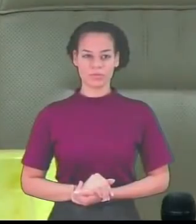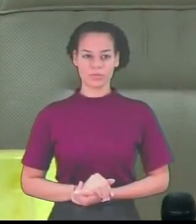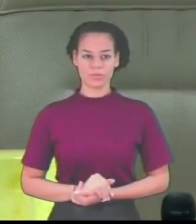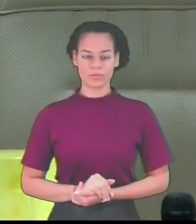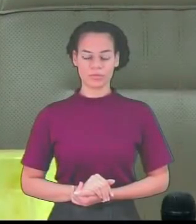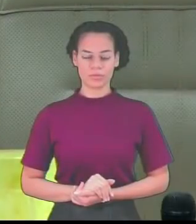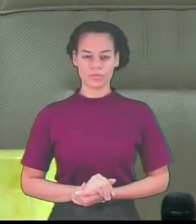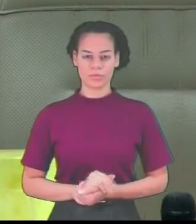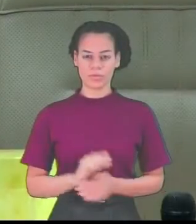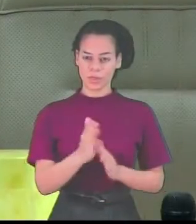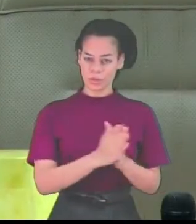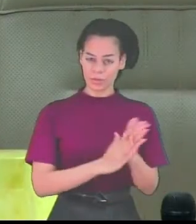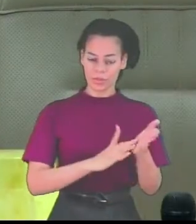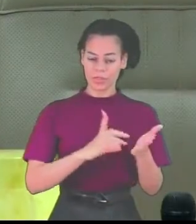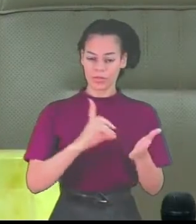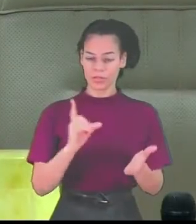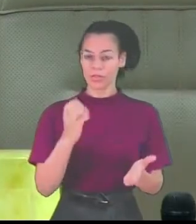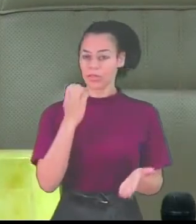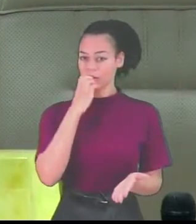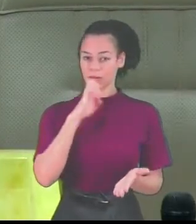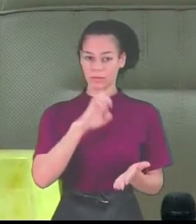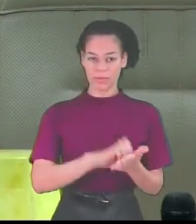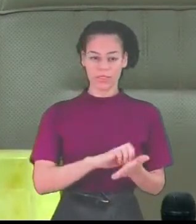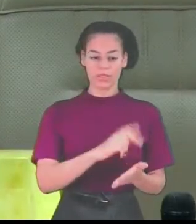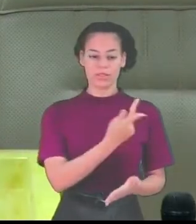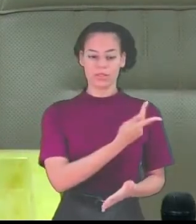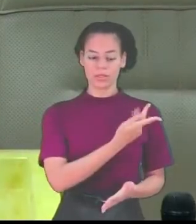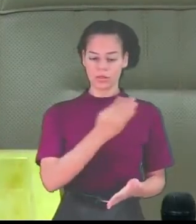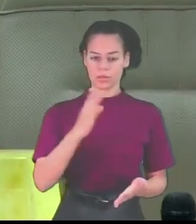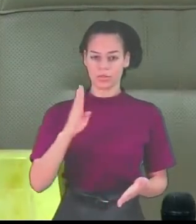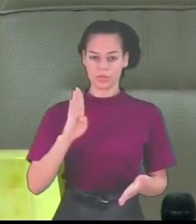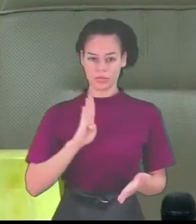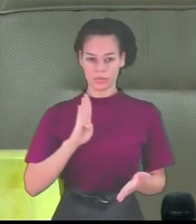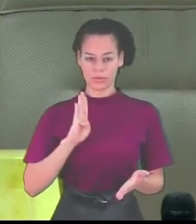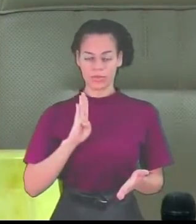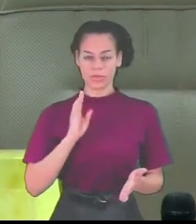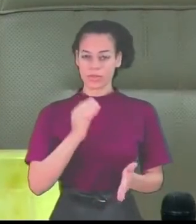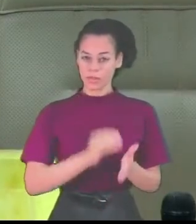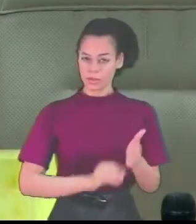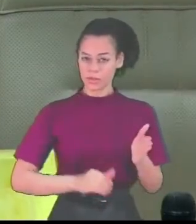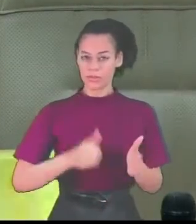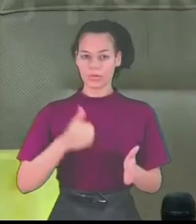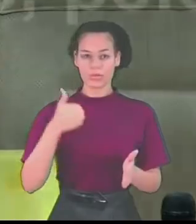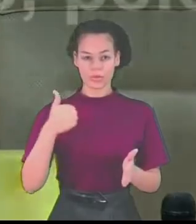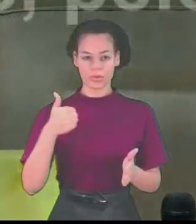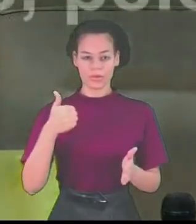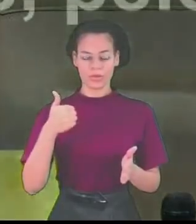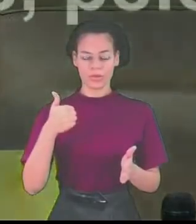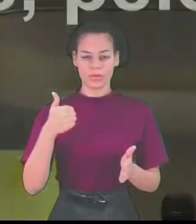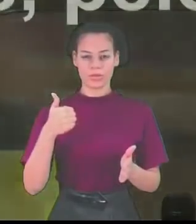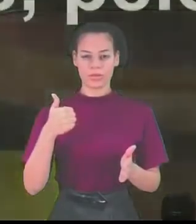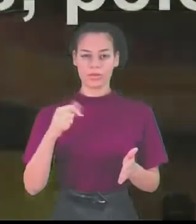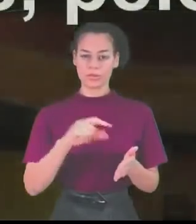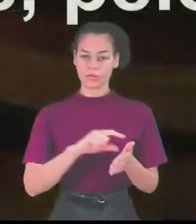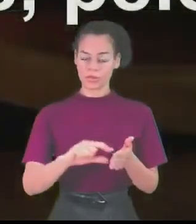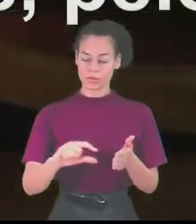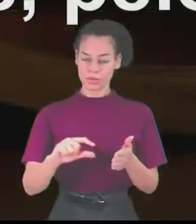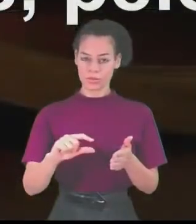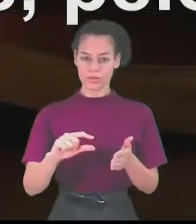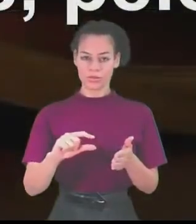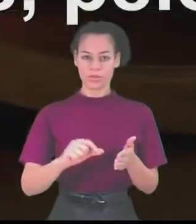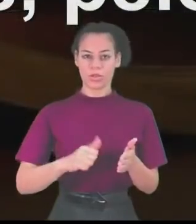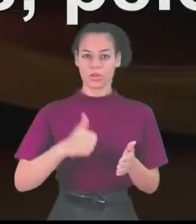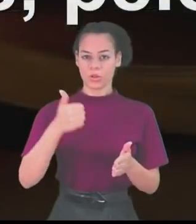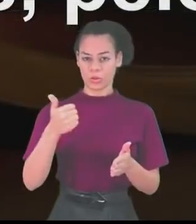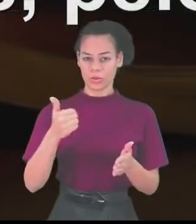em abreus epístola aos hebreus 1 o Capítulo primeiro o versículo